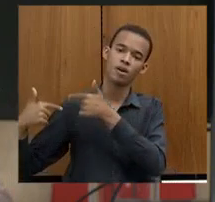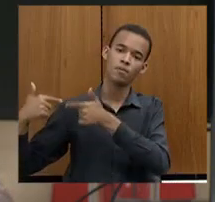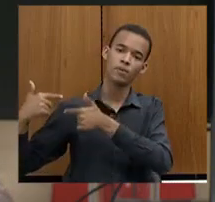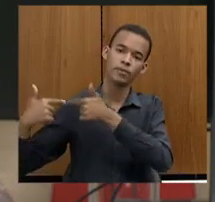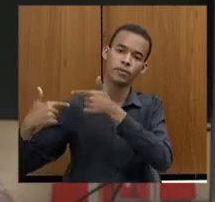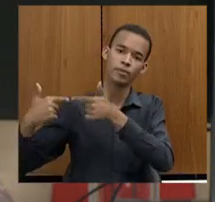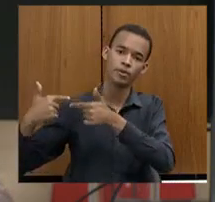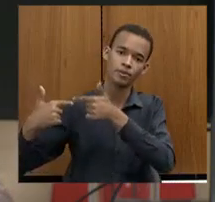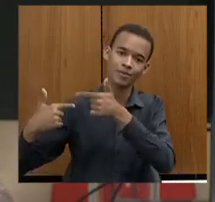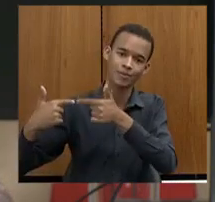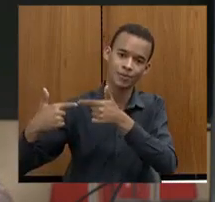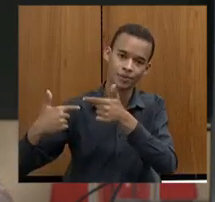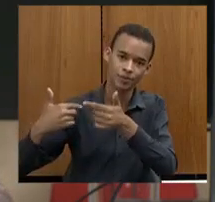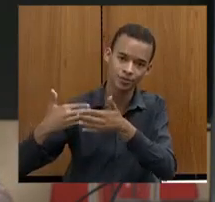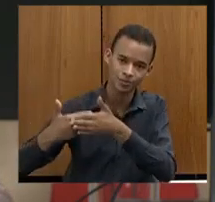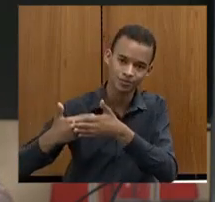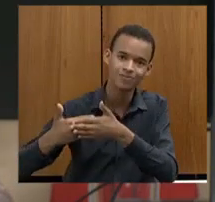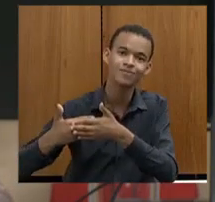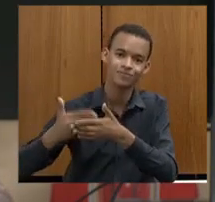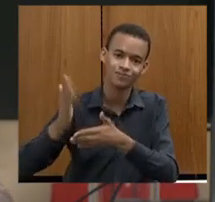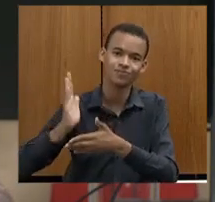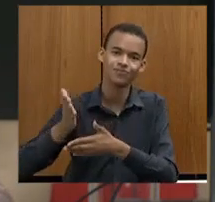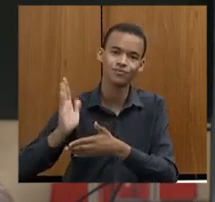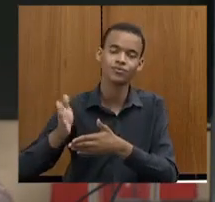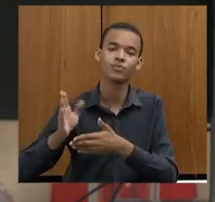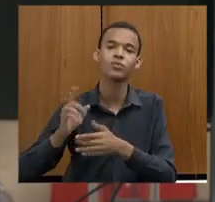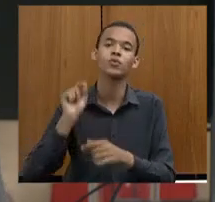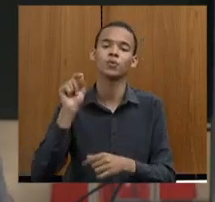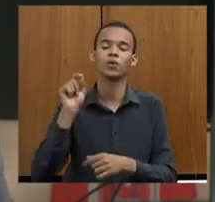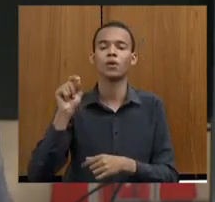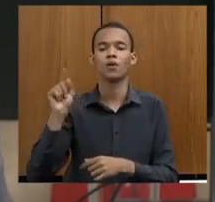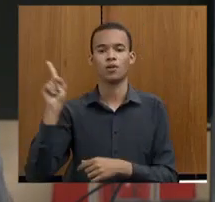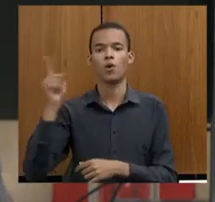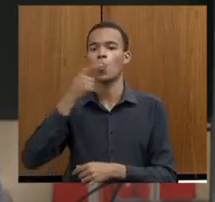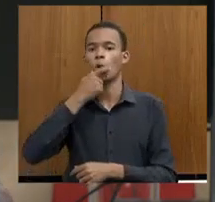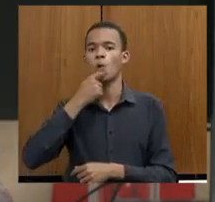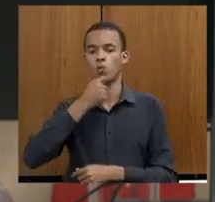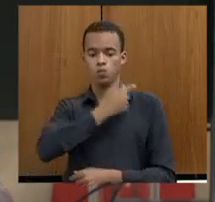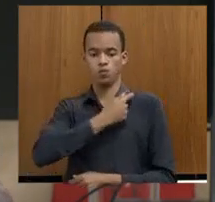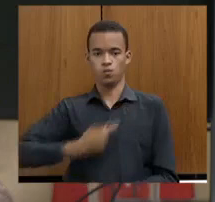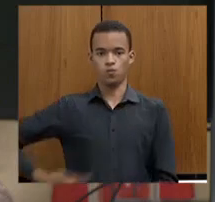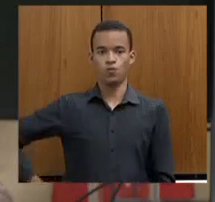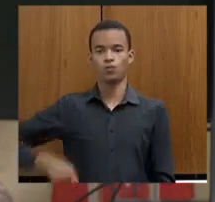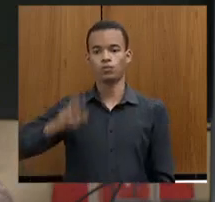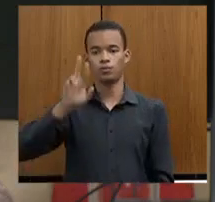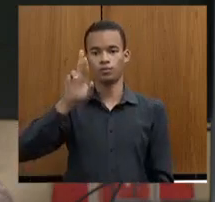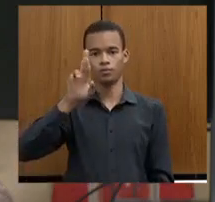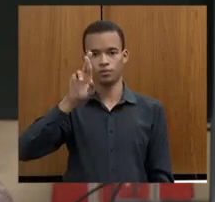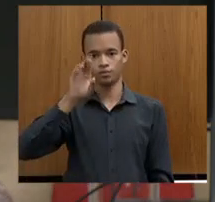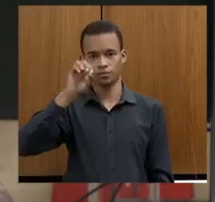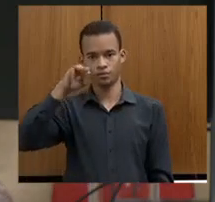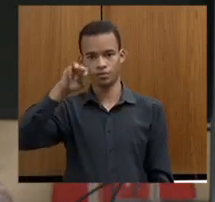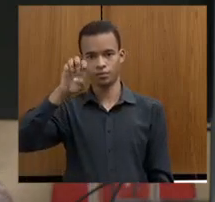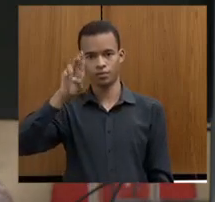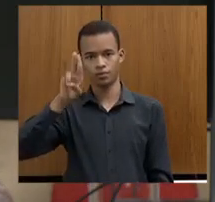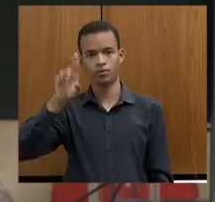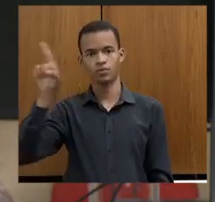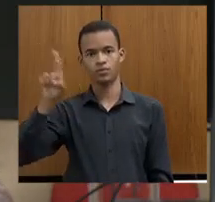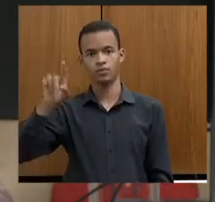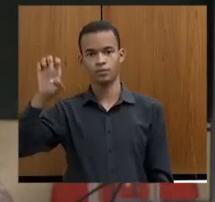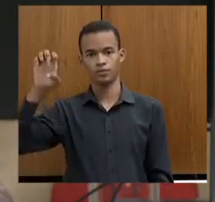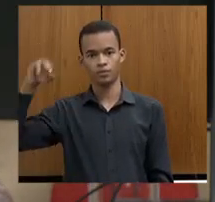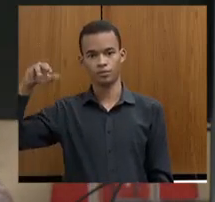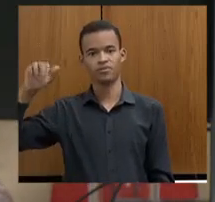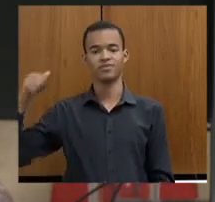ciclo do primeiro Mandato do governador Romeu Zema e por tudo que foi feito por todos os números por tudo que foi dito